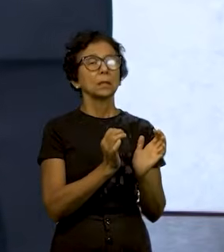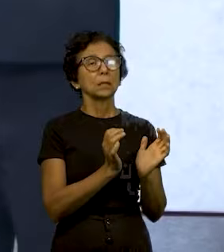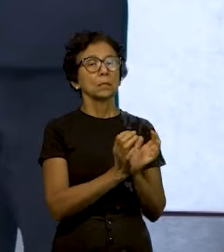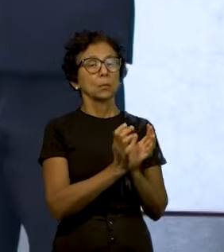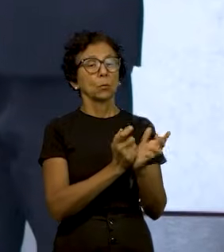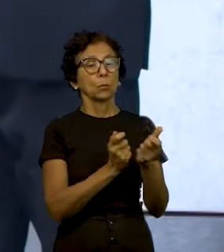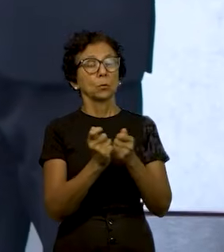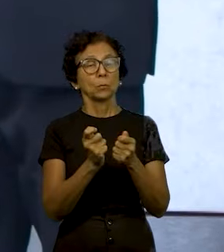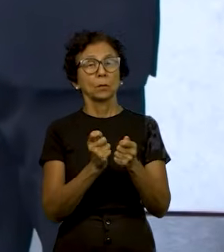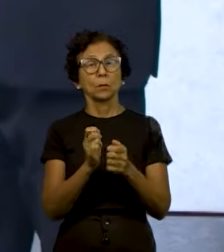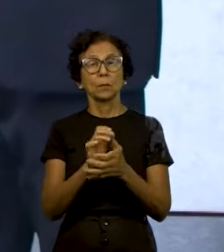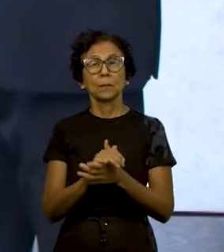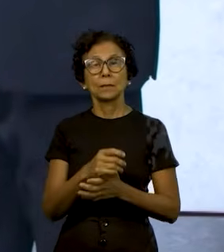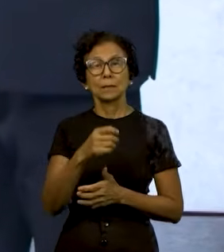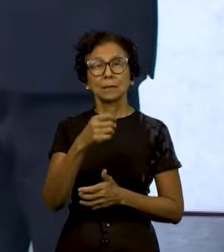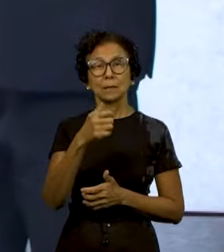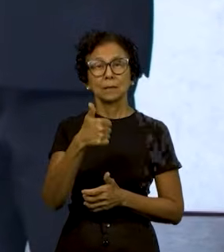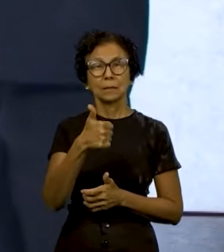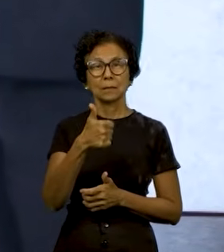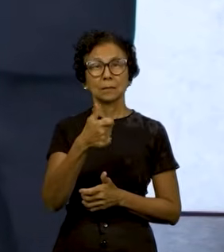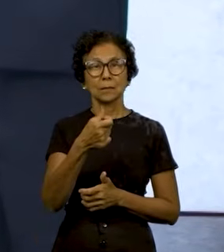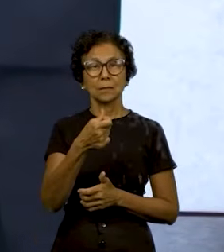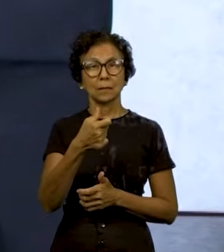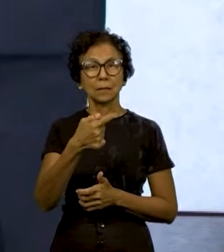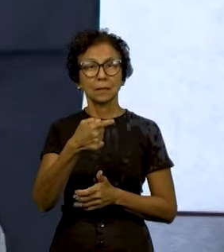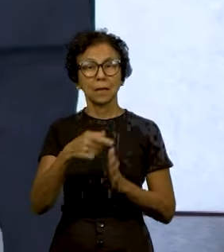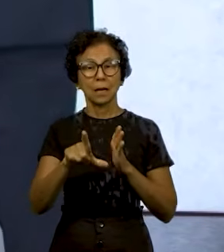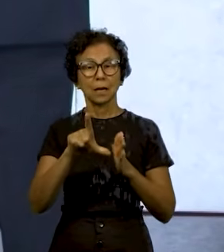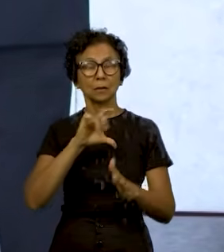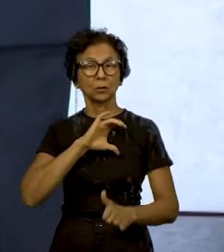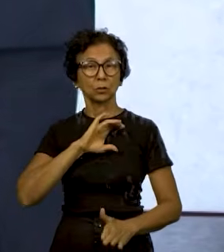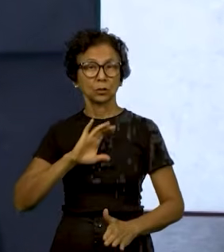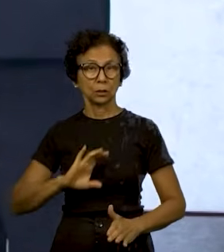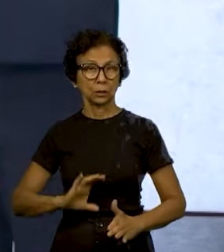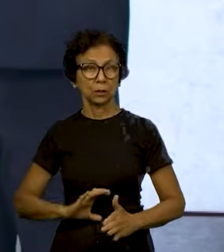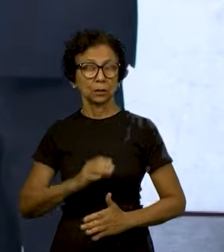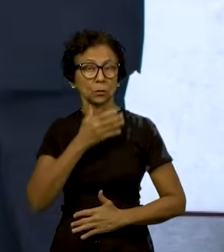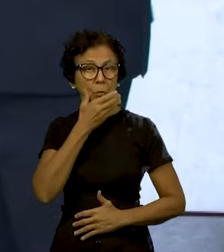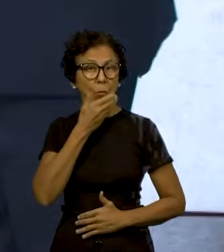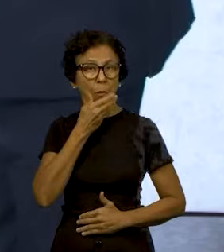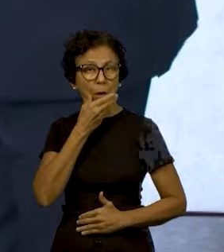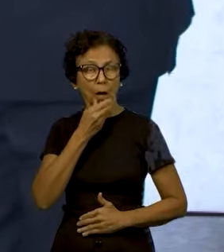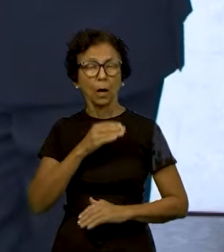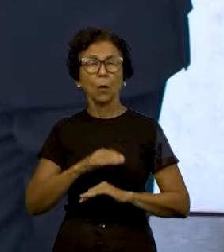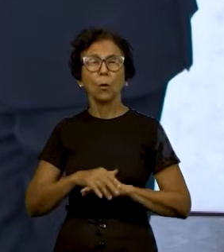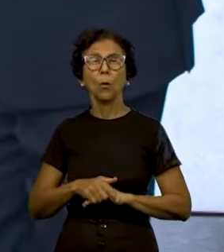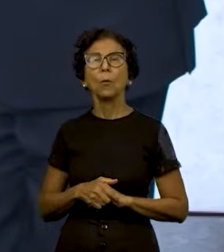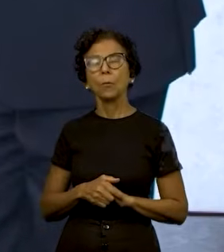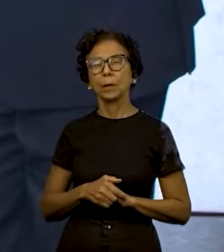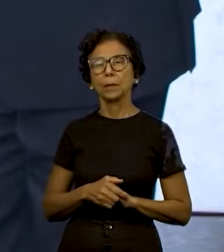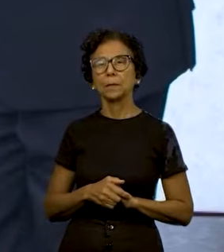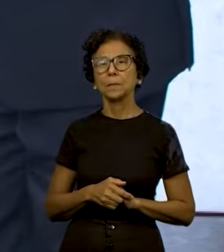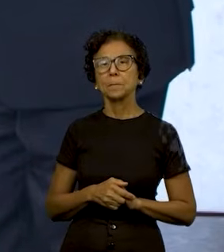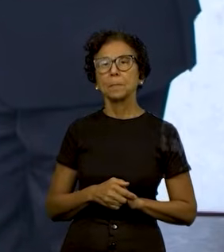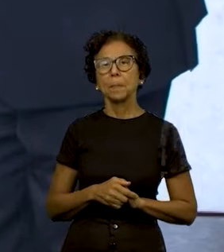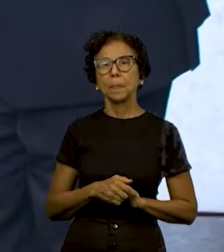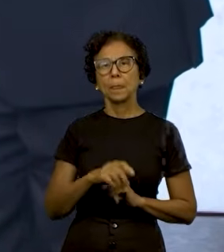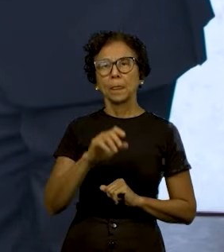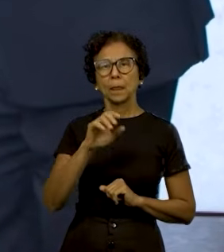em 167 a.C., Antíoco Epifânio, que governava essa parte